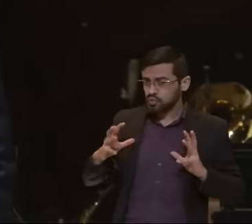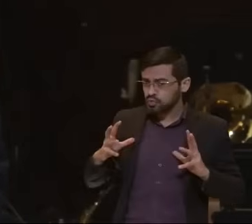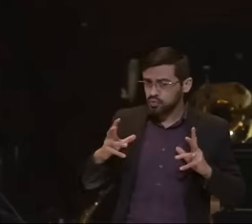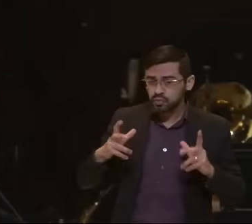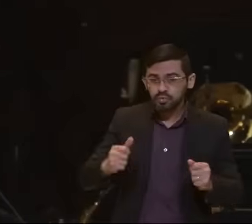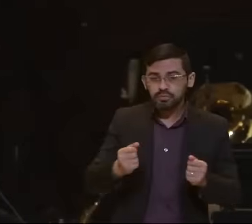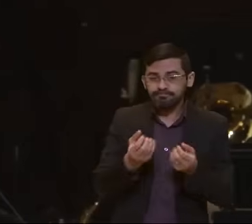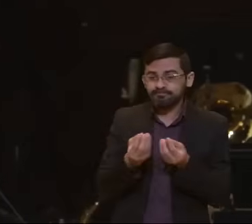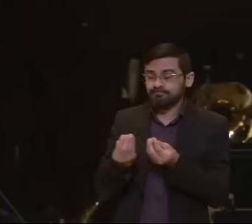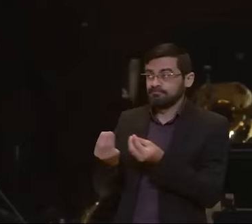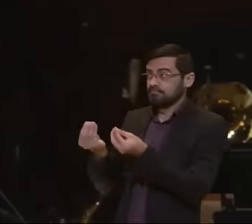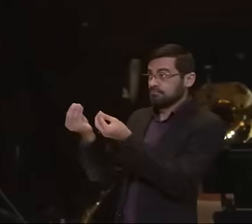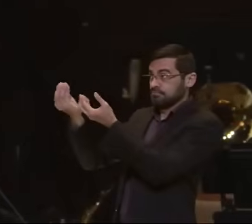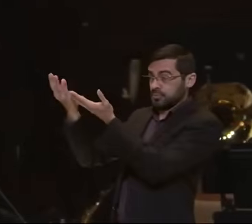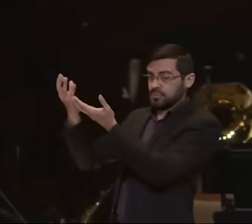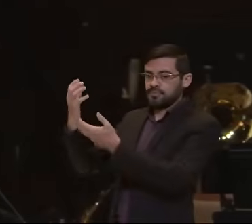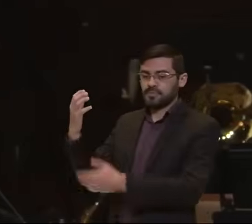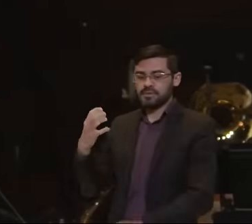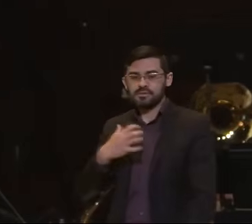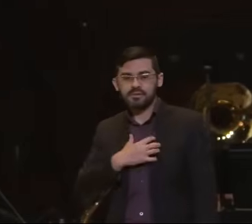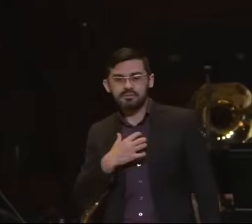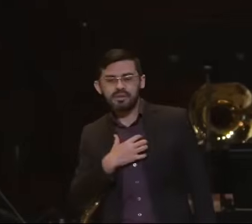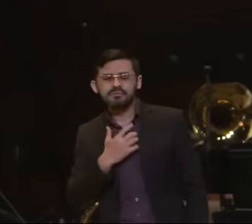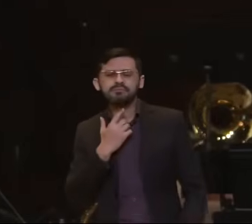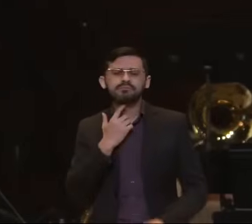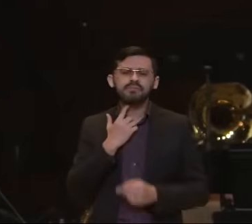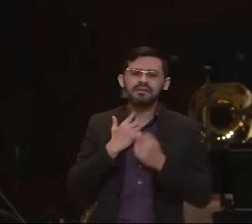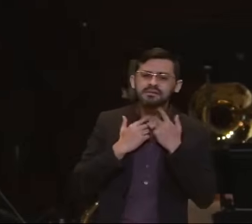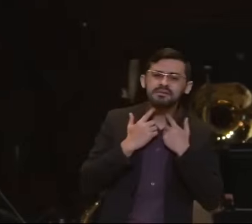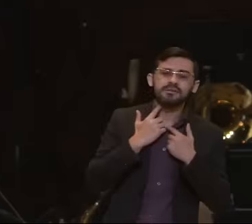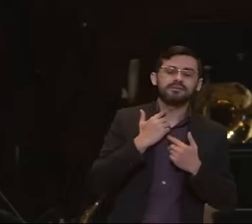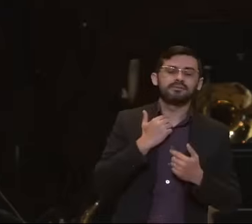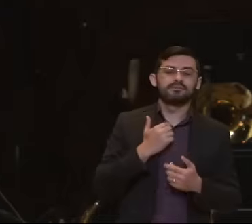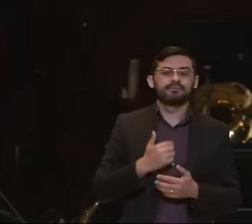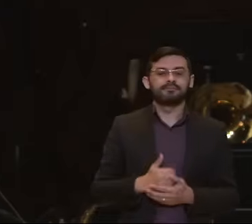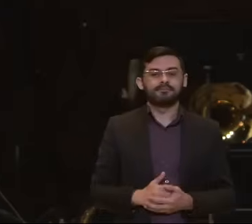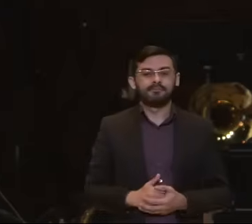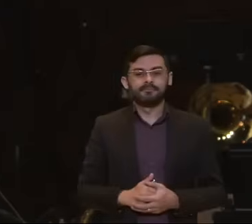nós. Sentimentos, desejos,